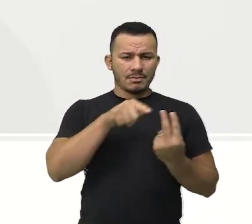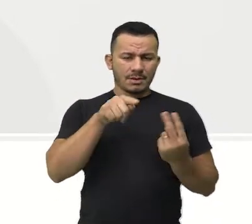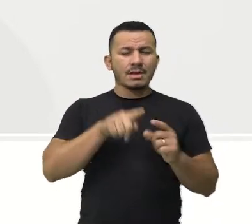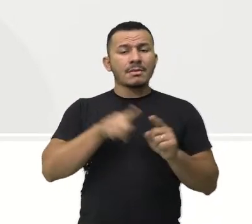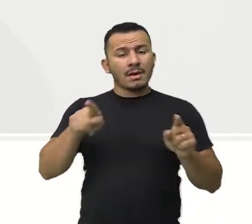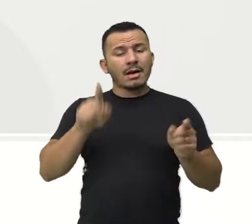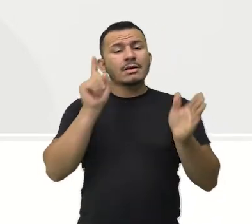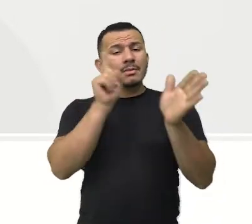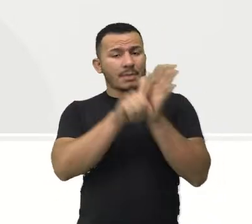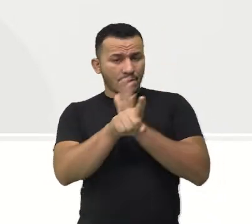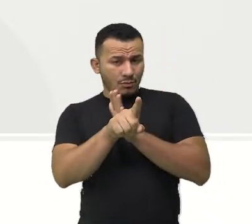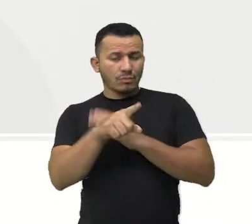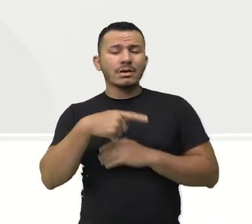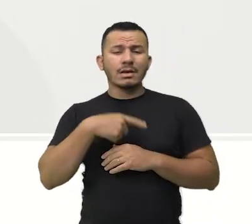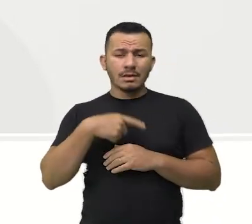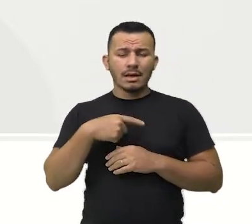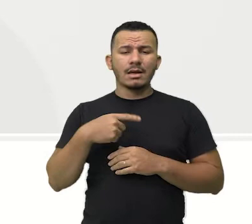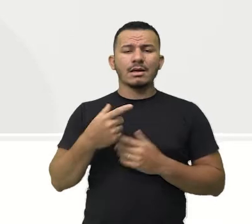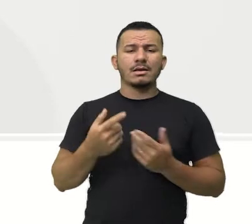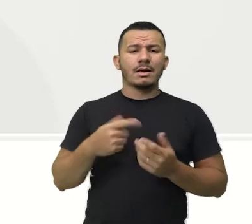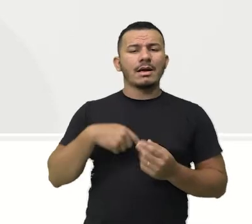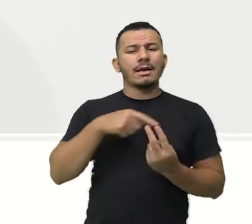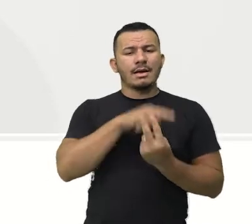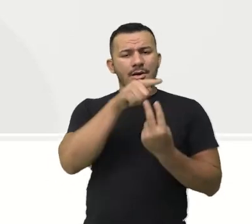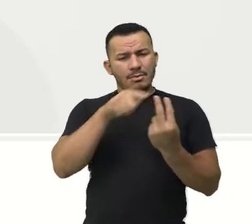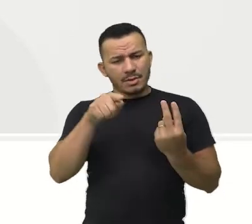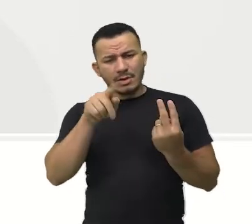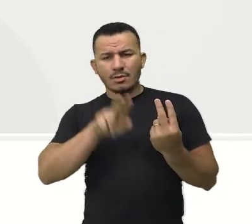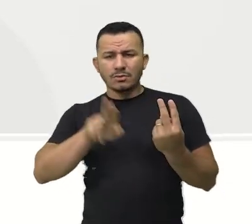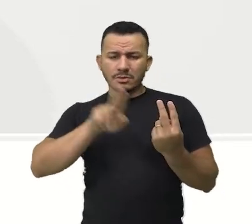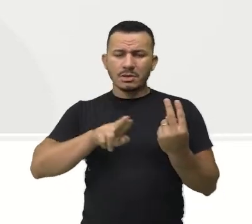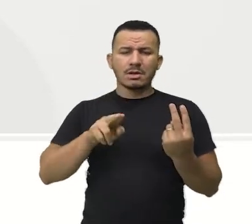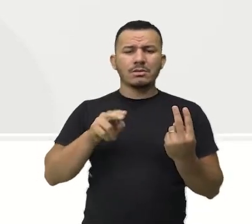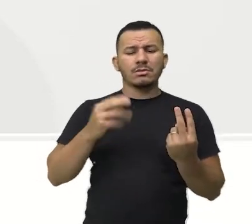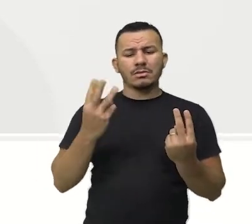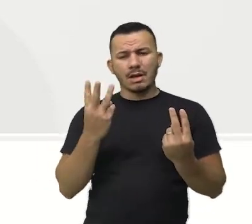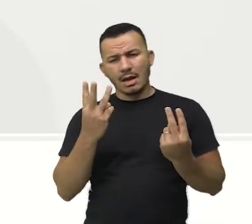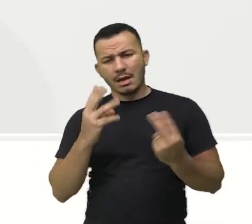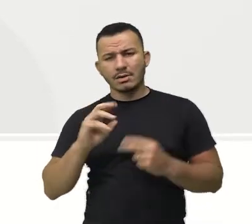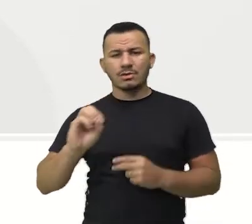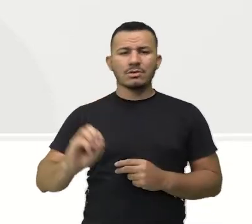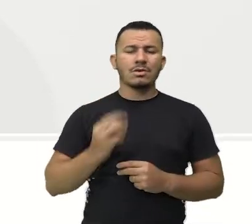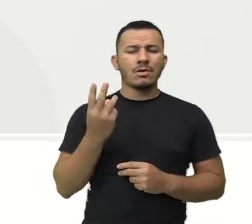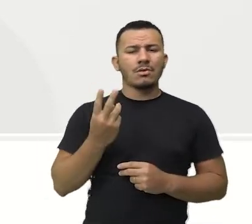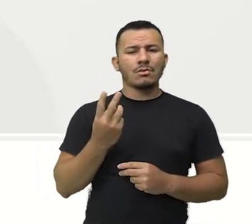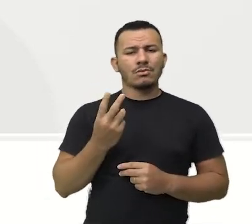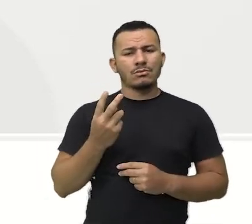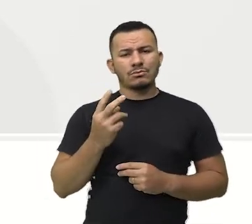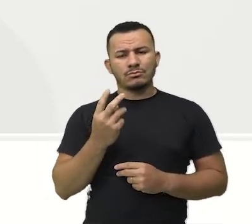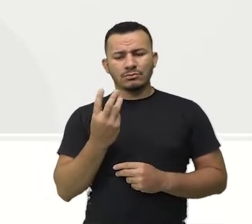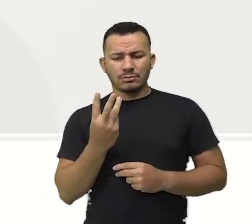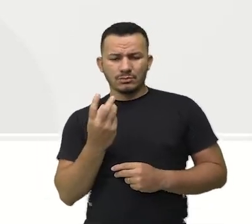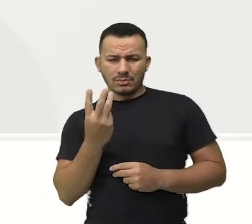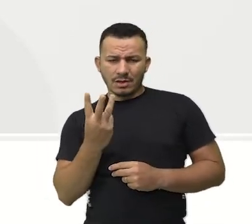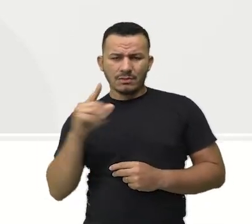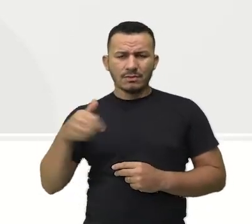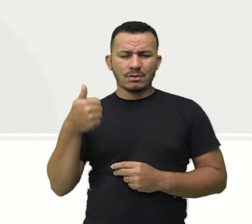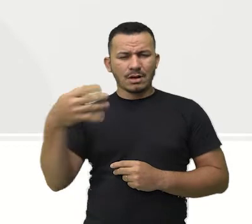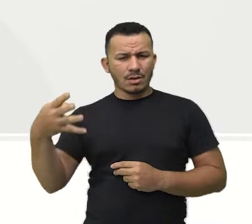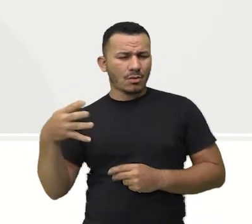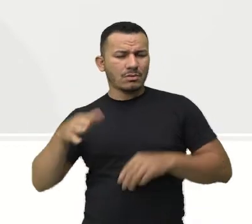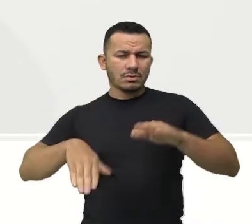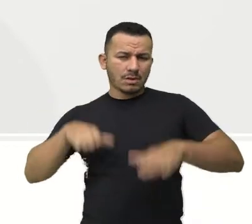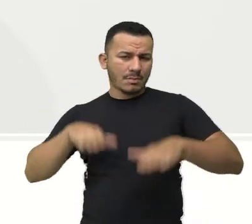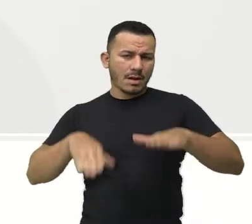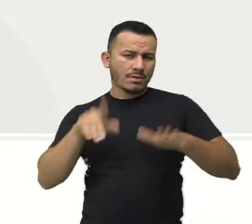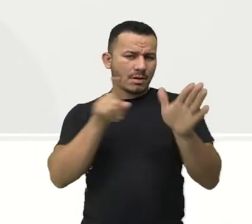3,14, mas o problema vai desdar, o problema vai dizer, utilize π igual a 3,14, ou utilize π igual a 3, sempre o problema vai nos